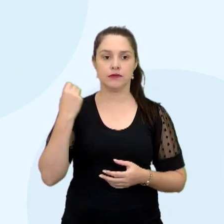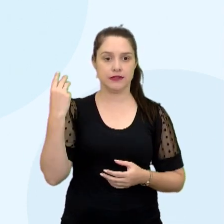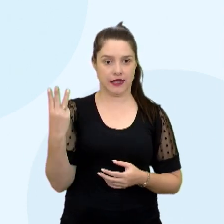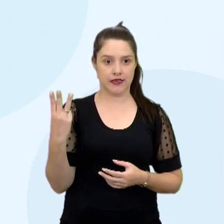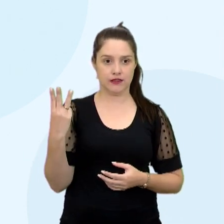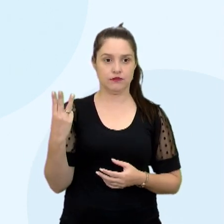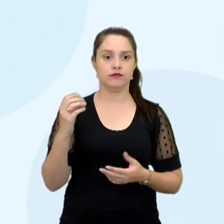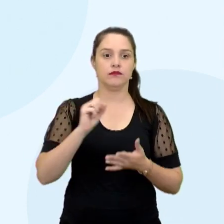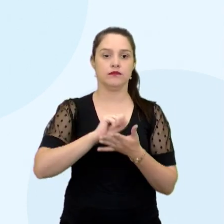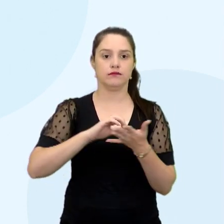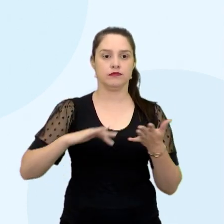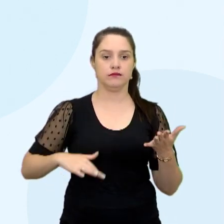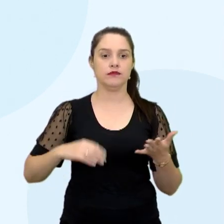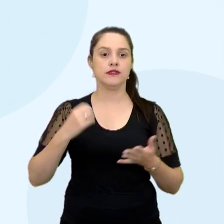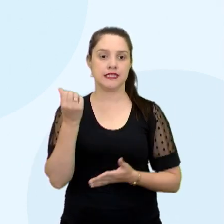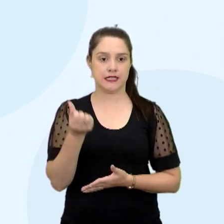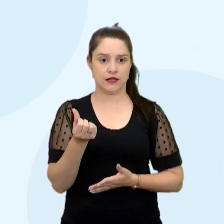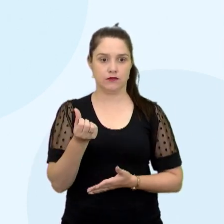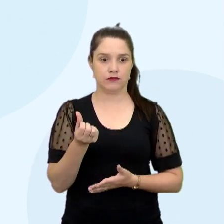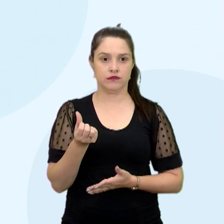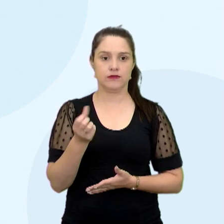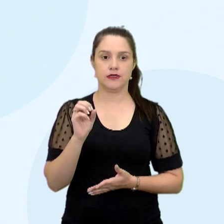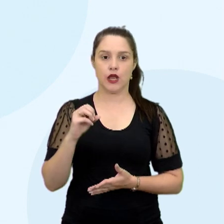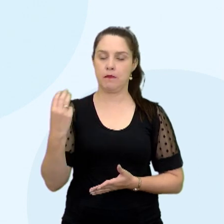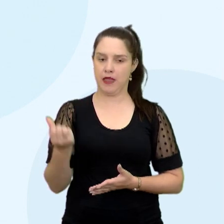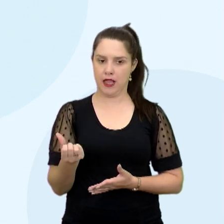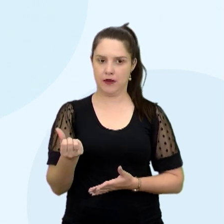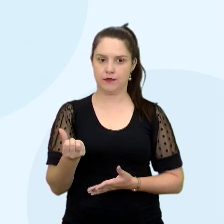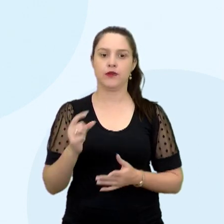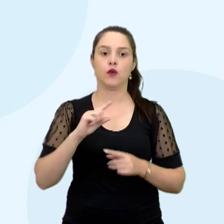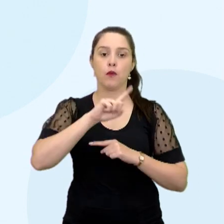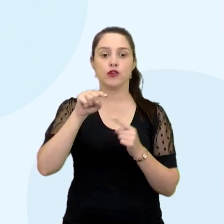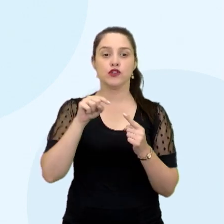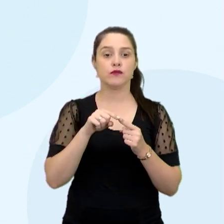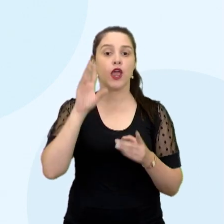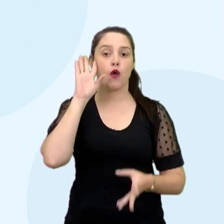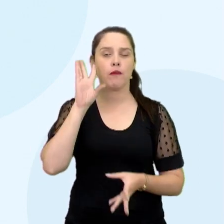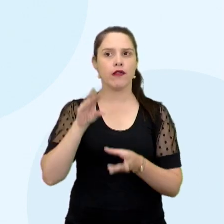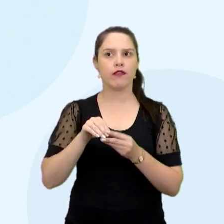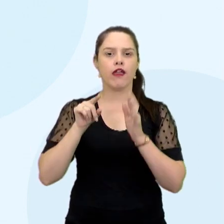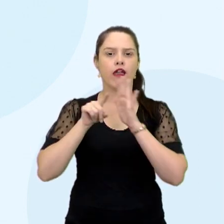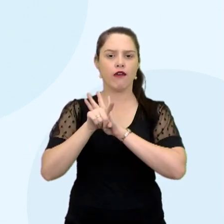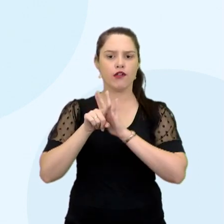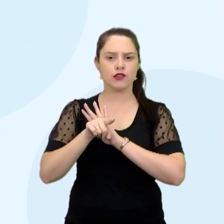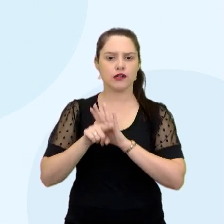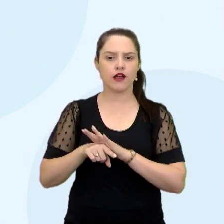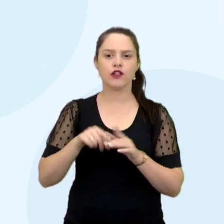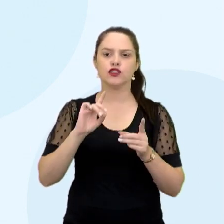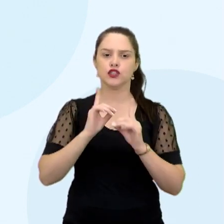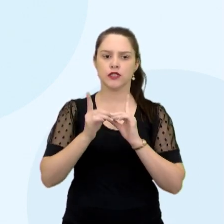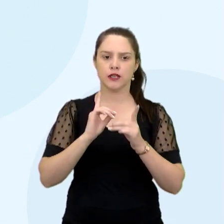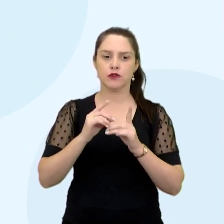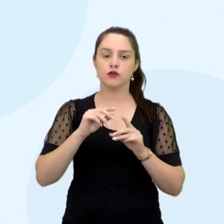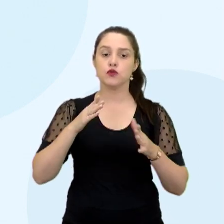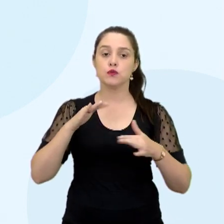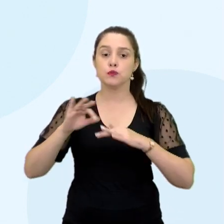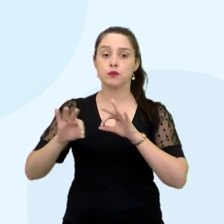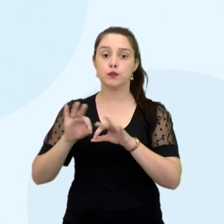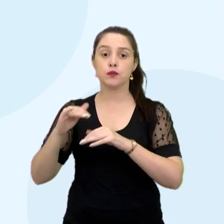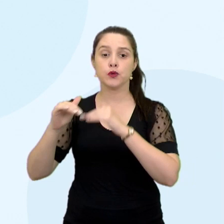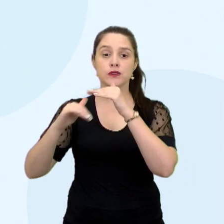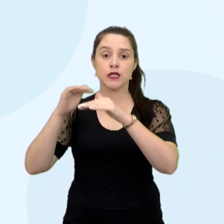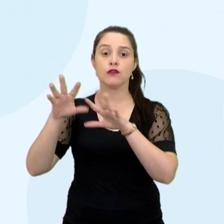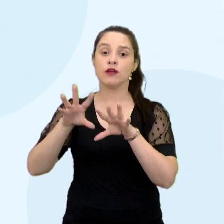e habilidade 306. E o objetivo é compreender e investigar as dinâmicas dos processos